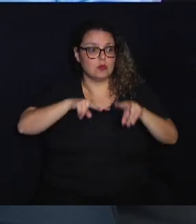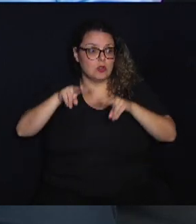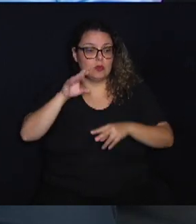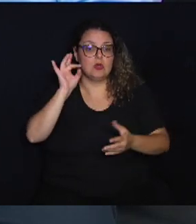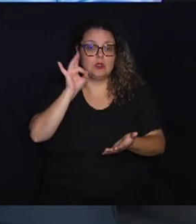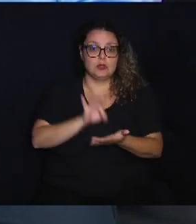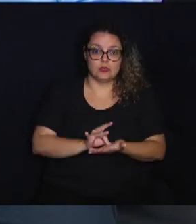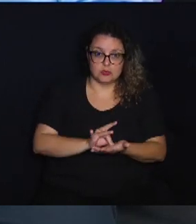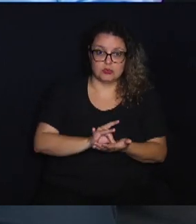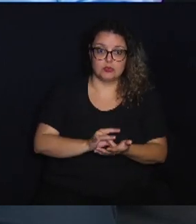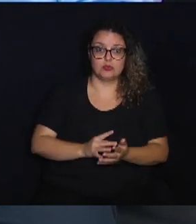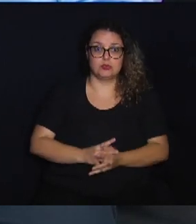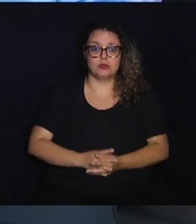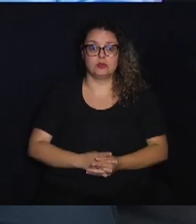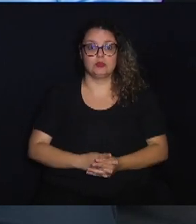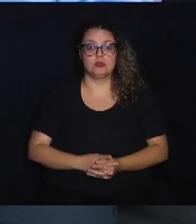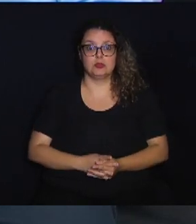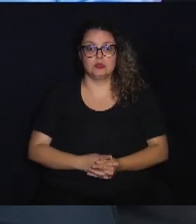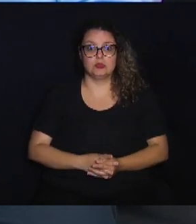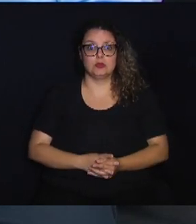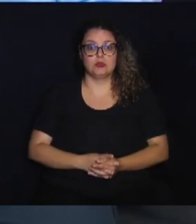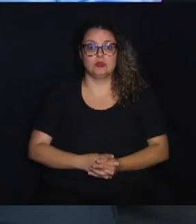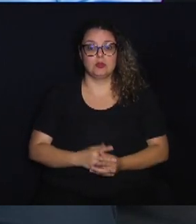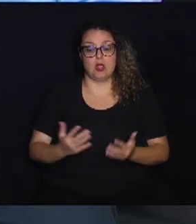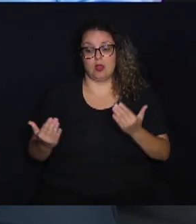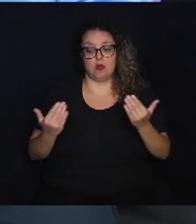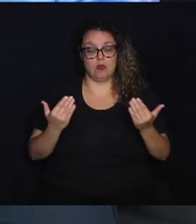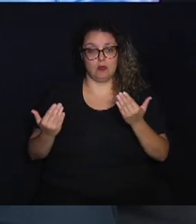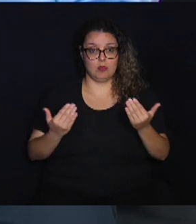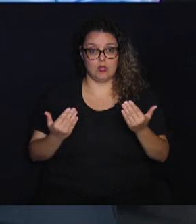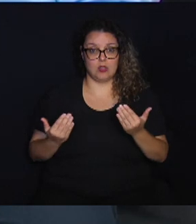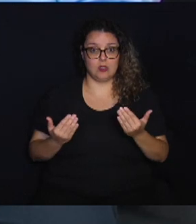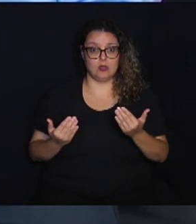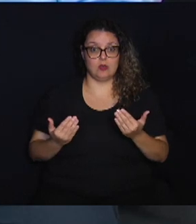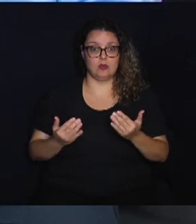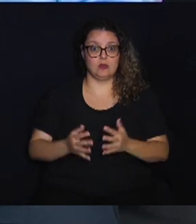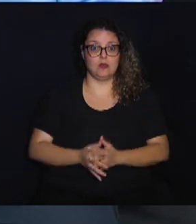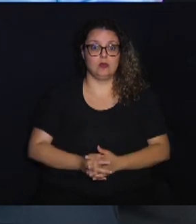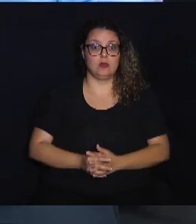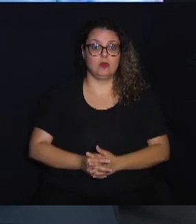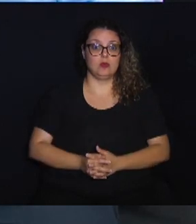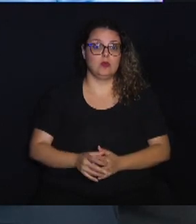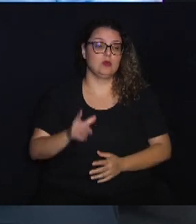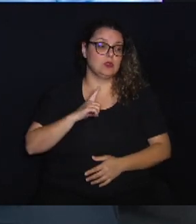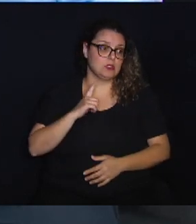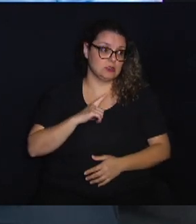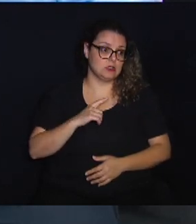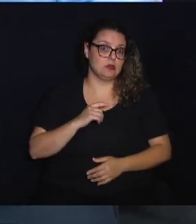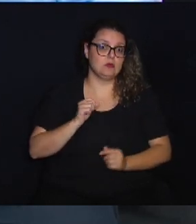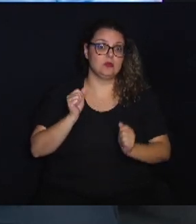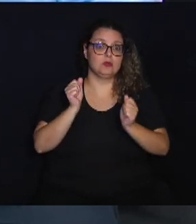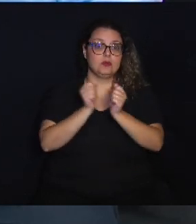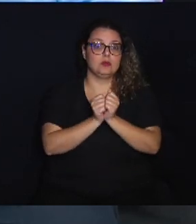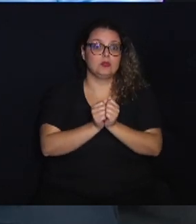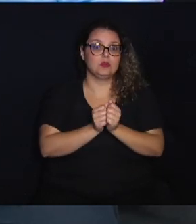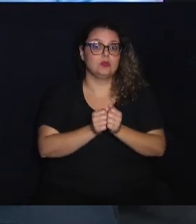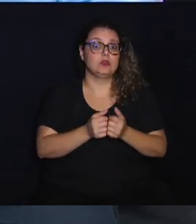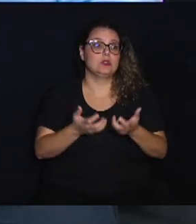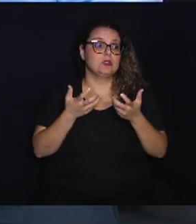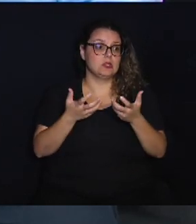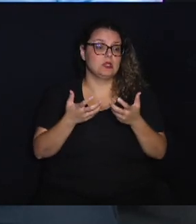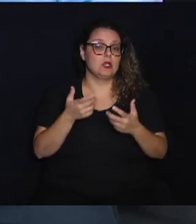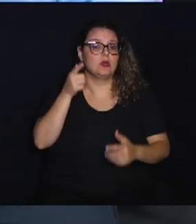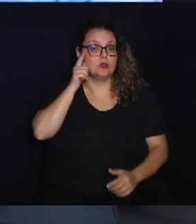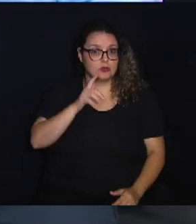assim a comparação, né, do que você passou com o que você quer alcançar, e a partir